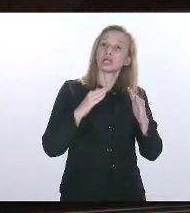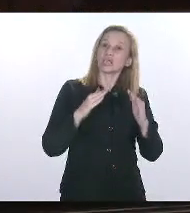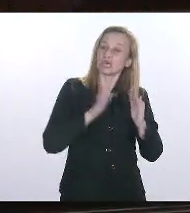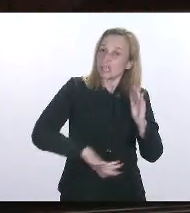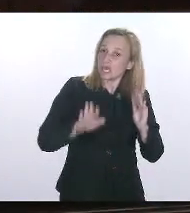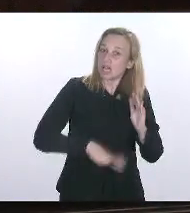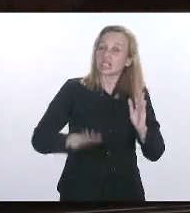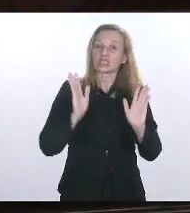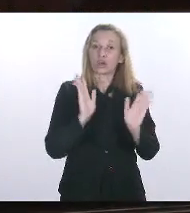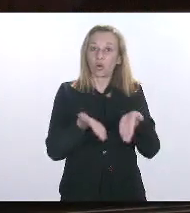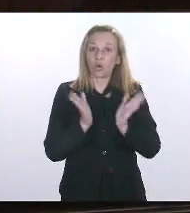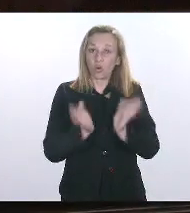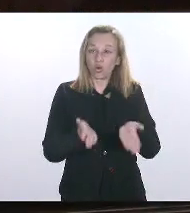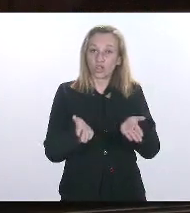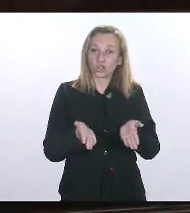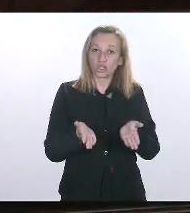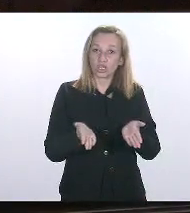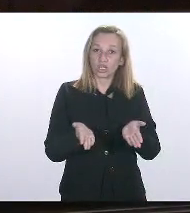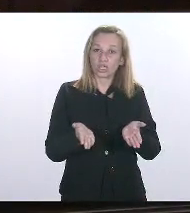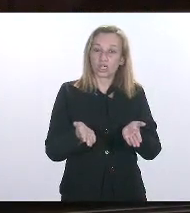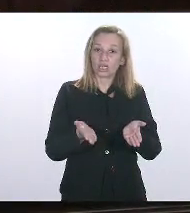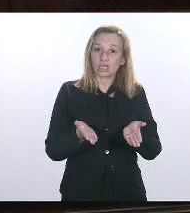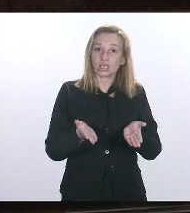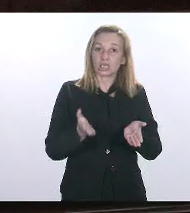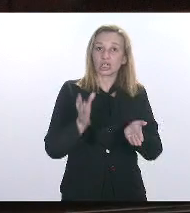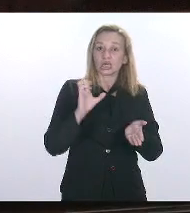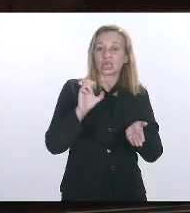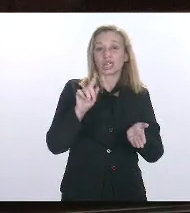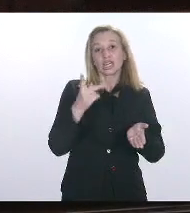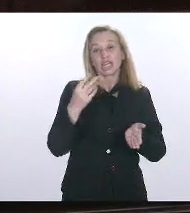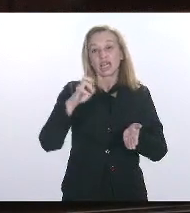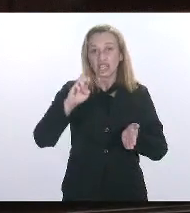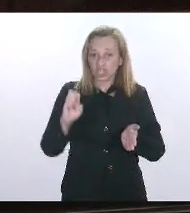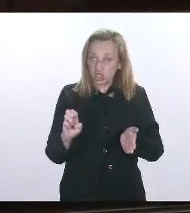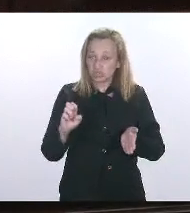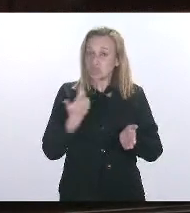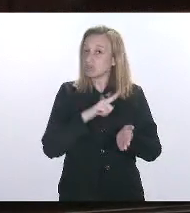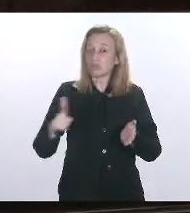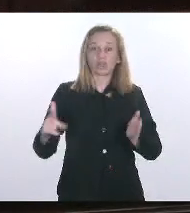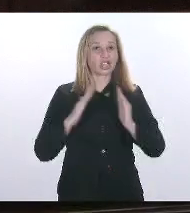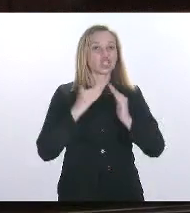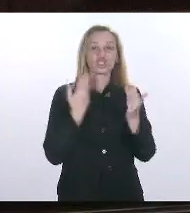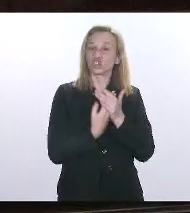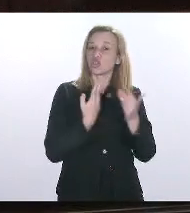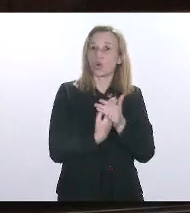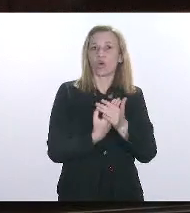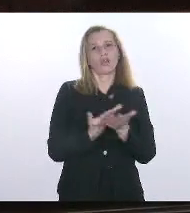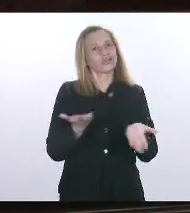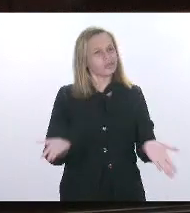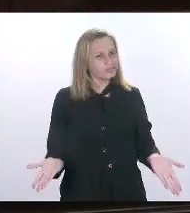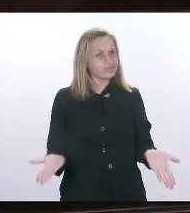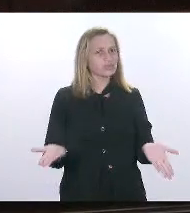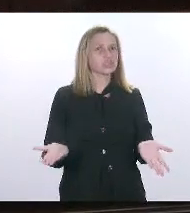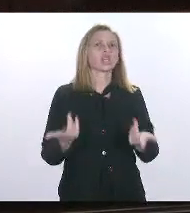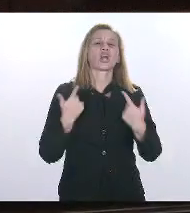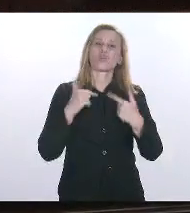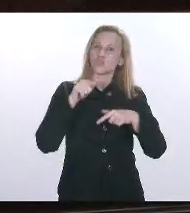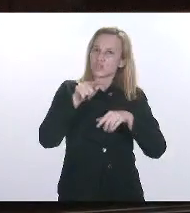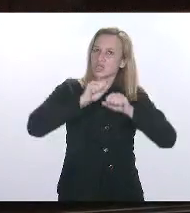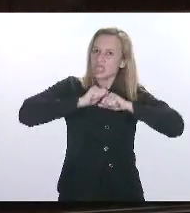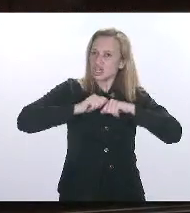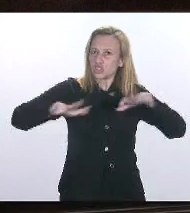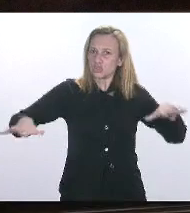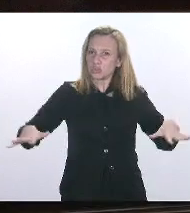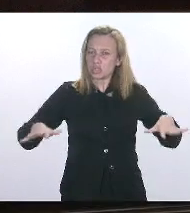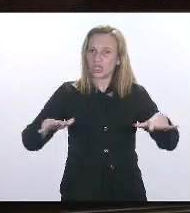conveniadas, sem escola. Isso me parece absolutamente razoável. Na preferência, é claro, você expandir,